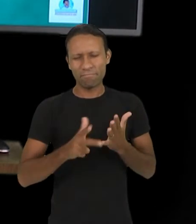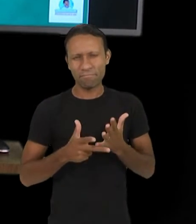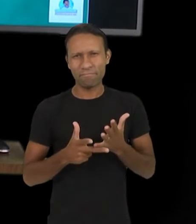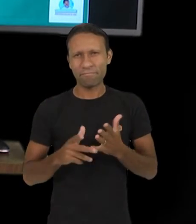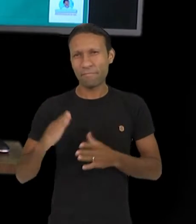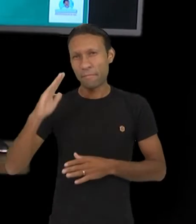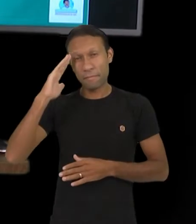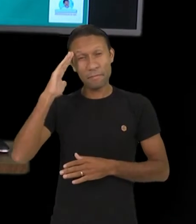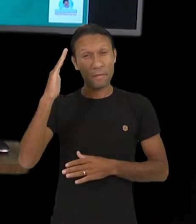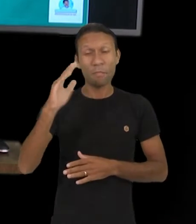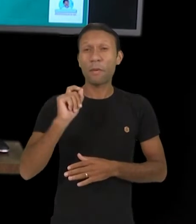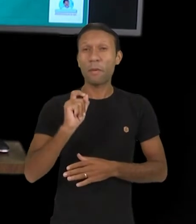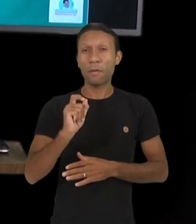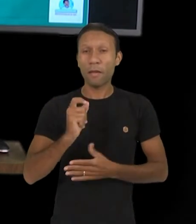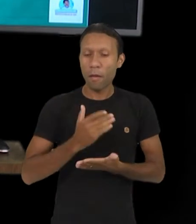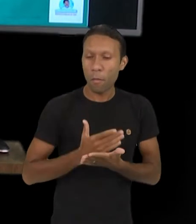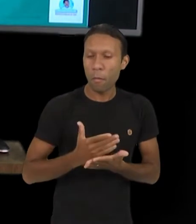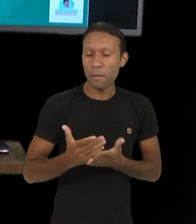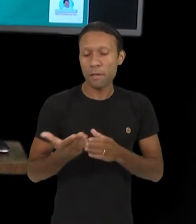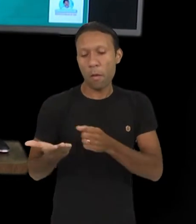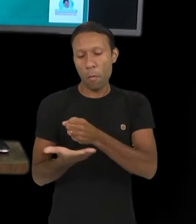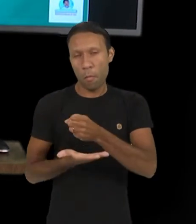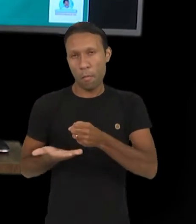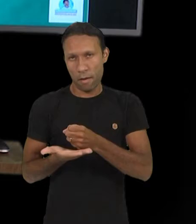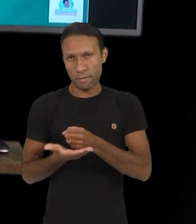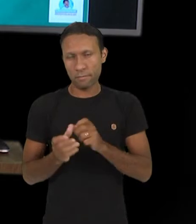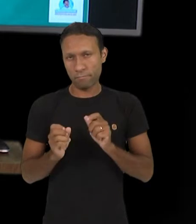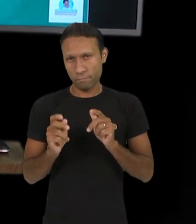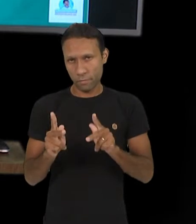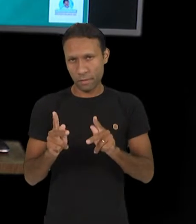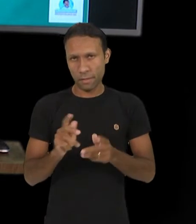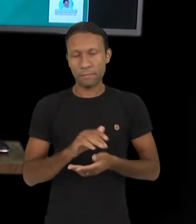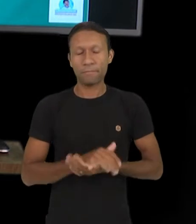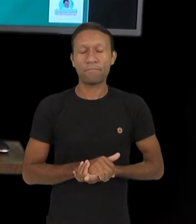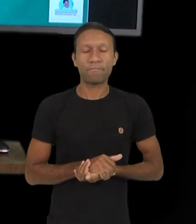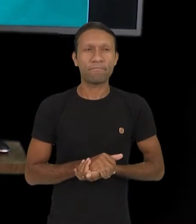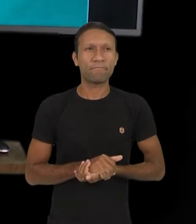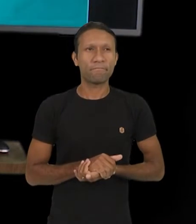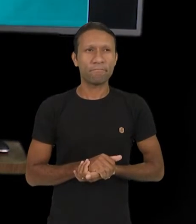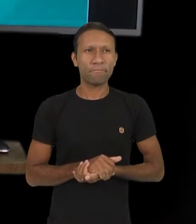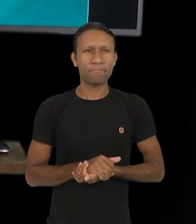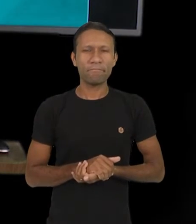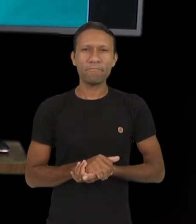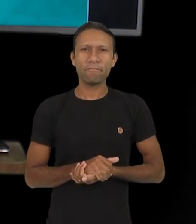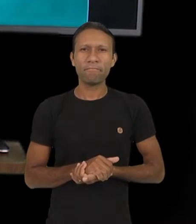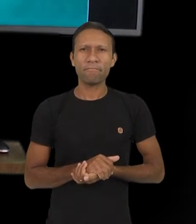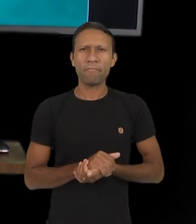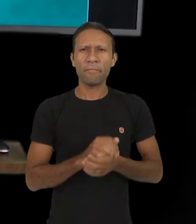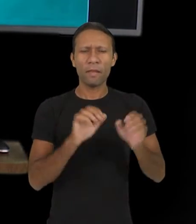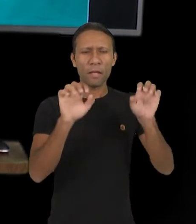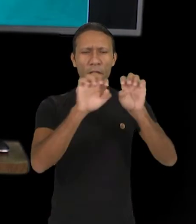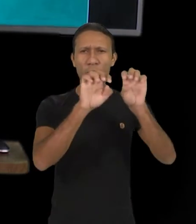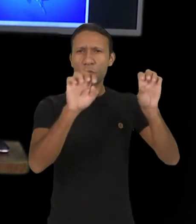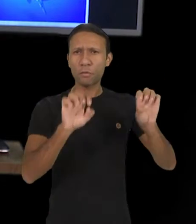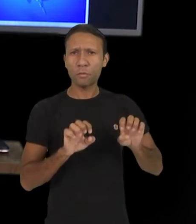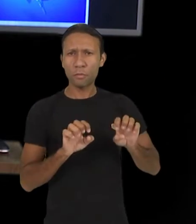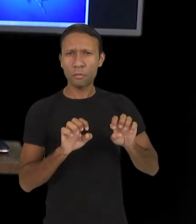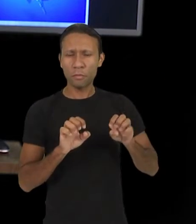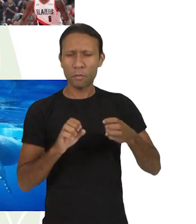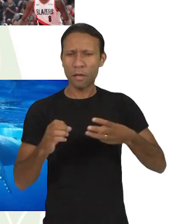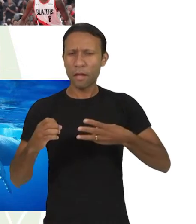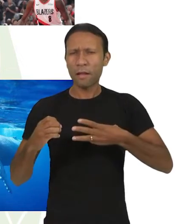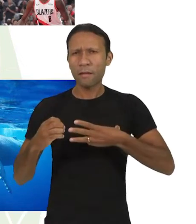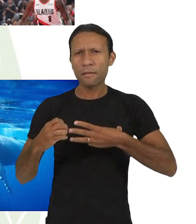Mas primeiro, do básico para o mais complexo, ok? Olha só, estrutura